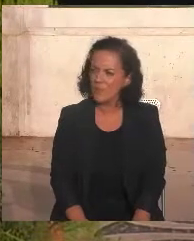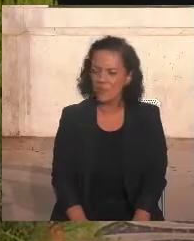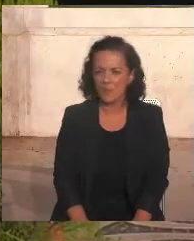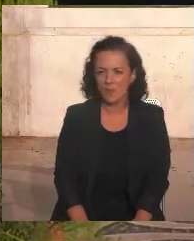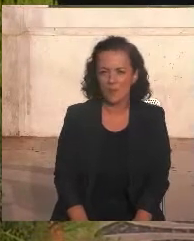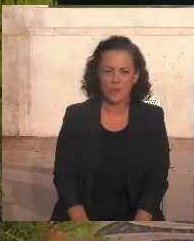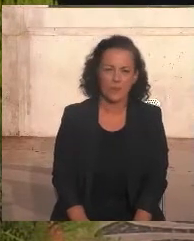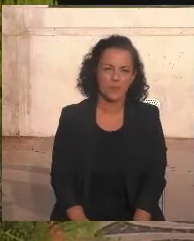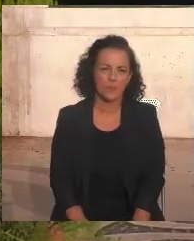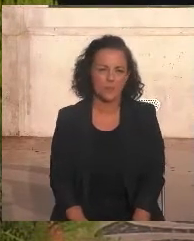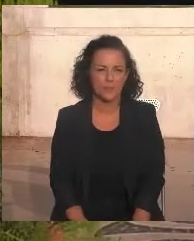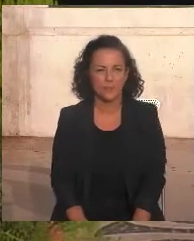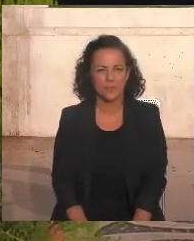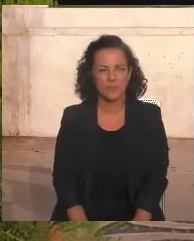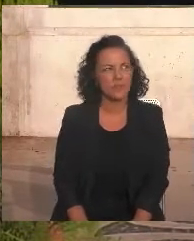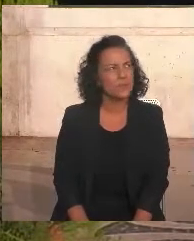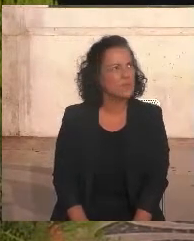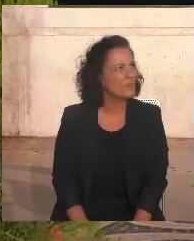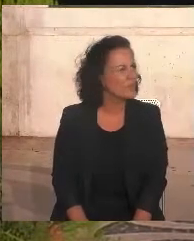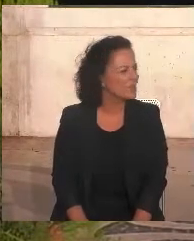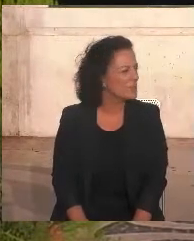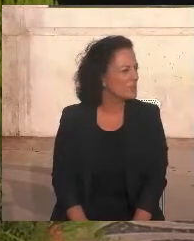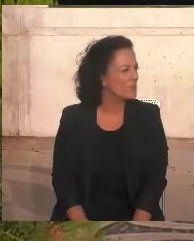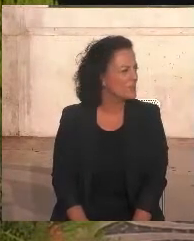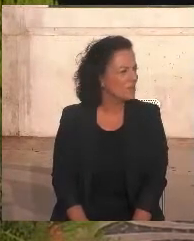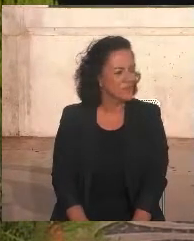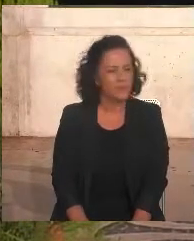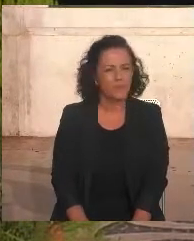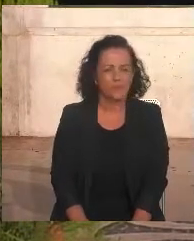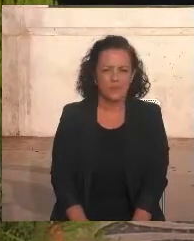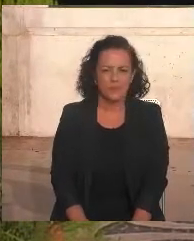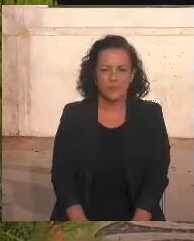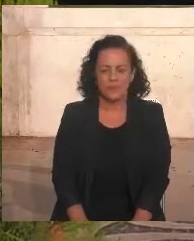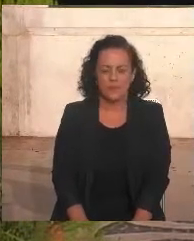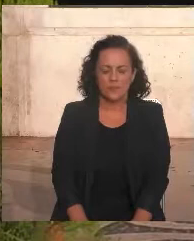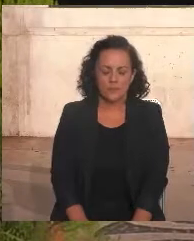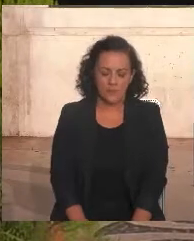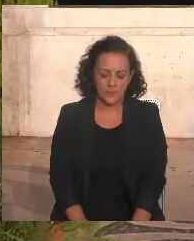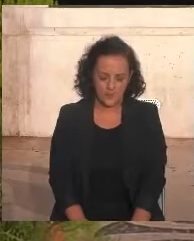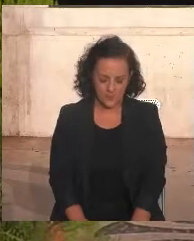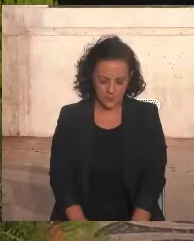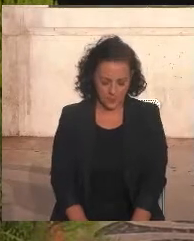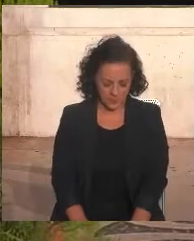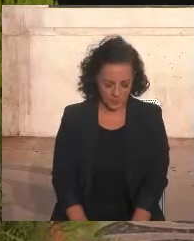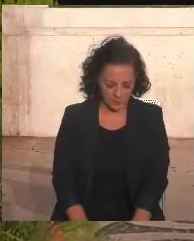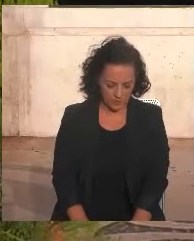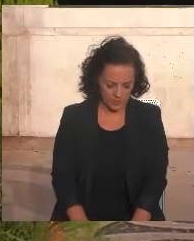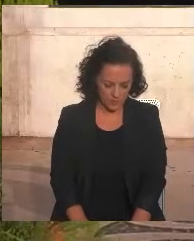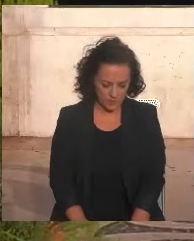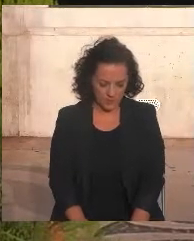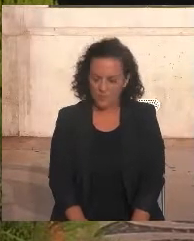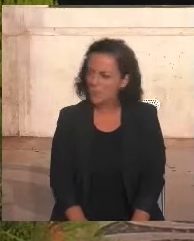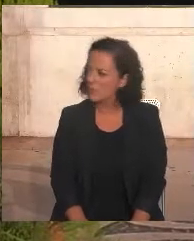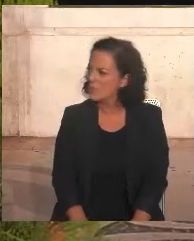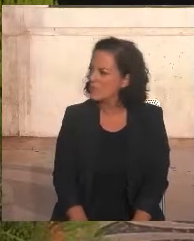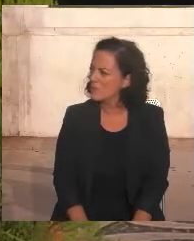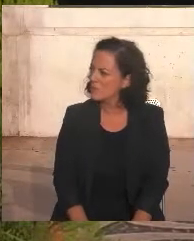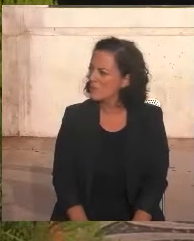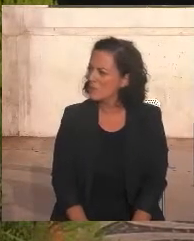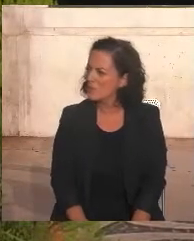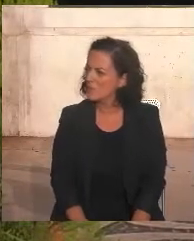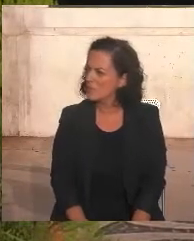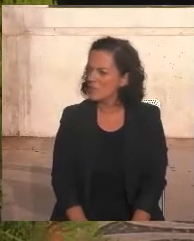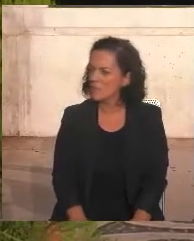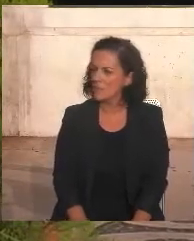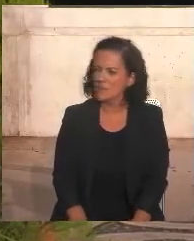sou as ondas que encontras e não mostras. Sou um vento novo, sou a soma de